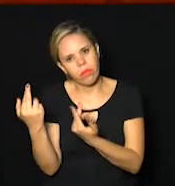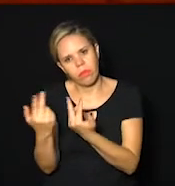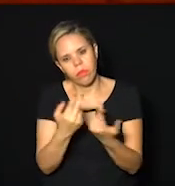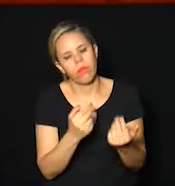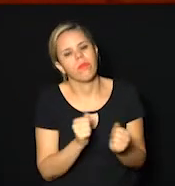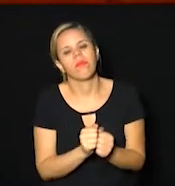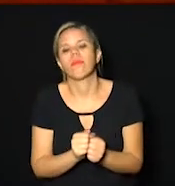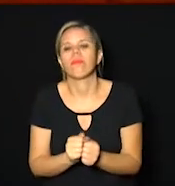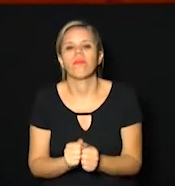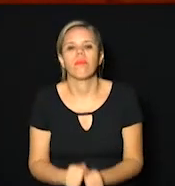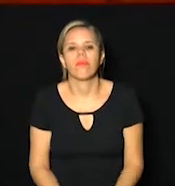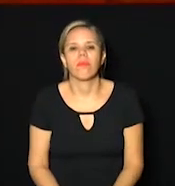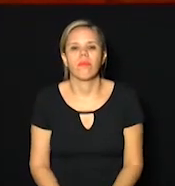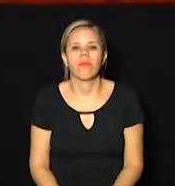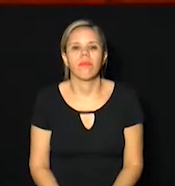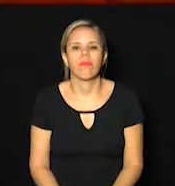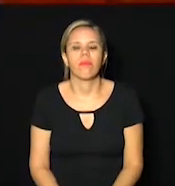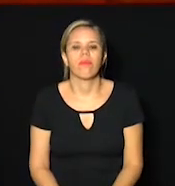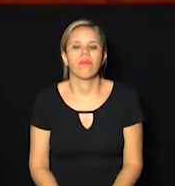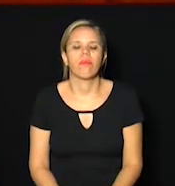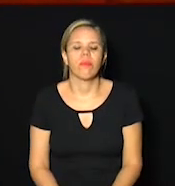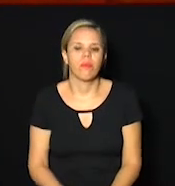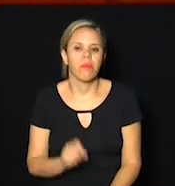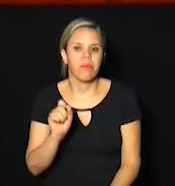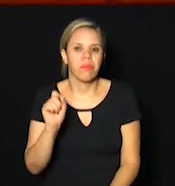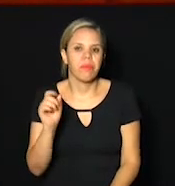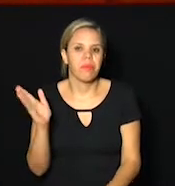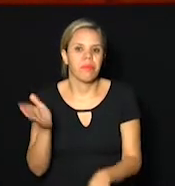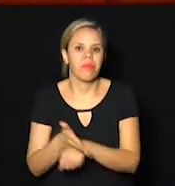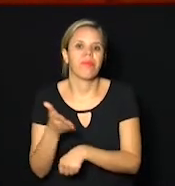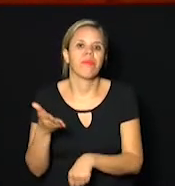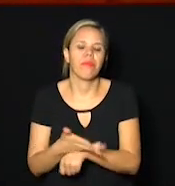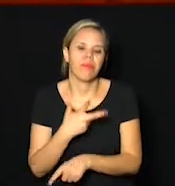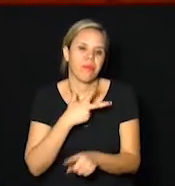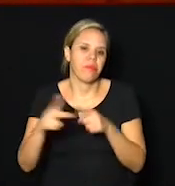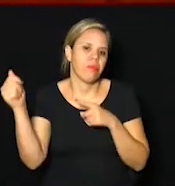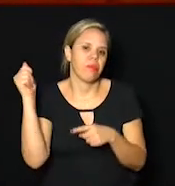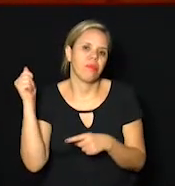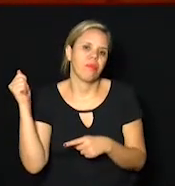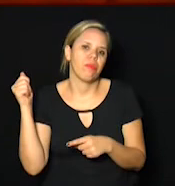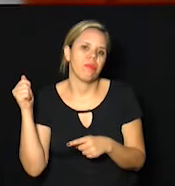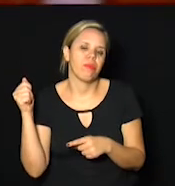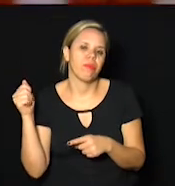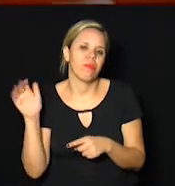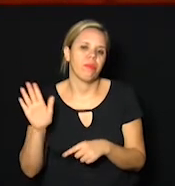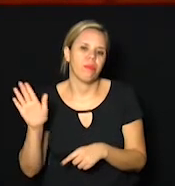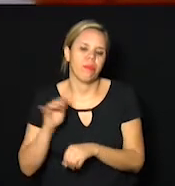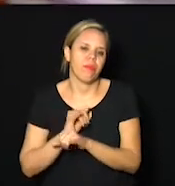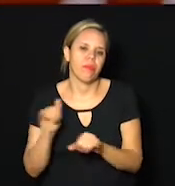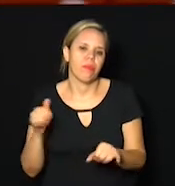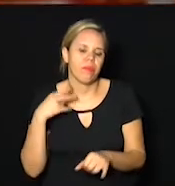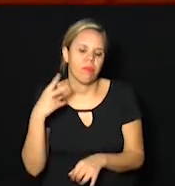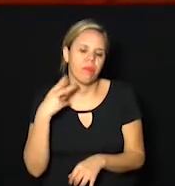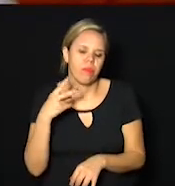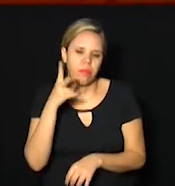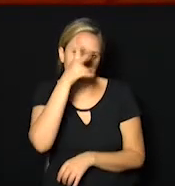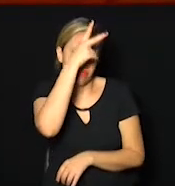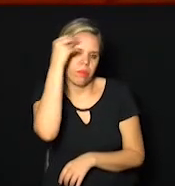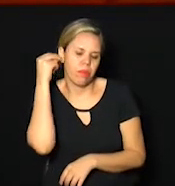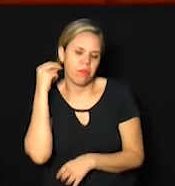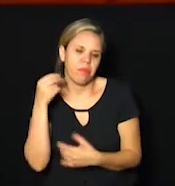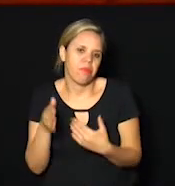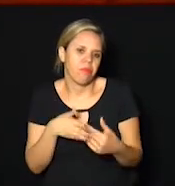elas. Para quem já participou de campanha vencedora, para vereador, para prefeito, não